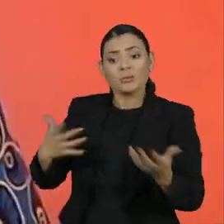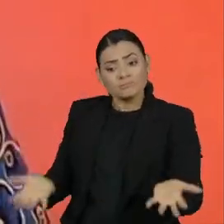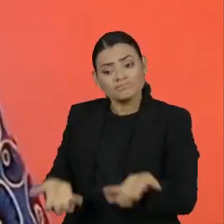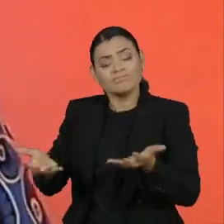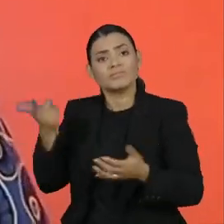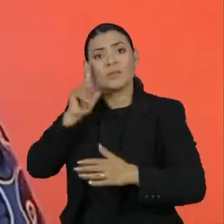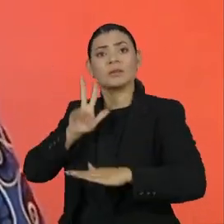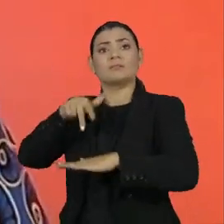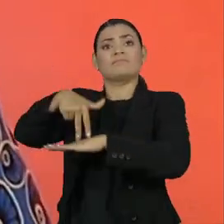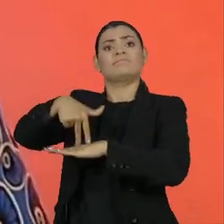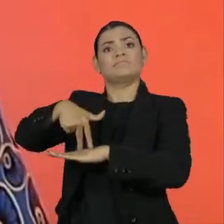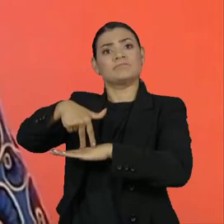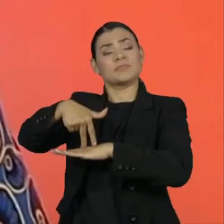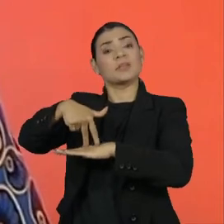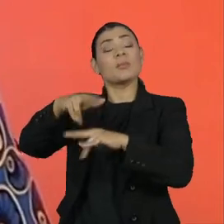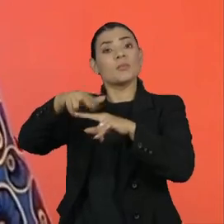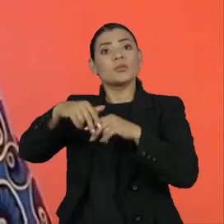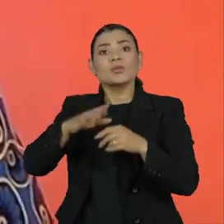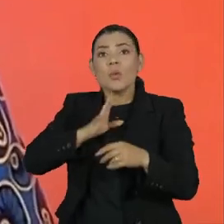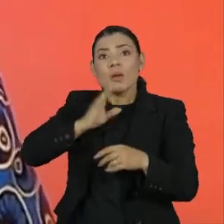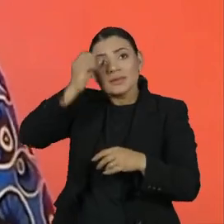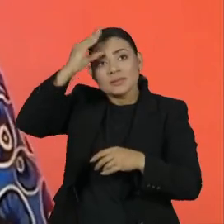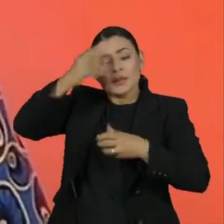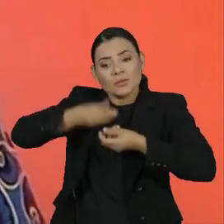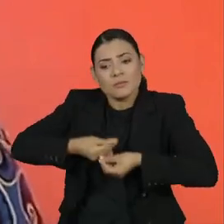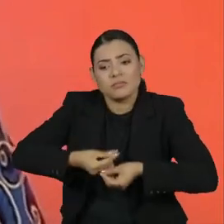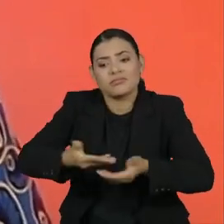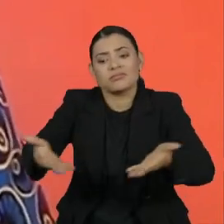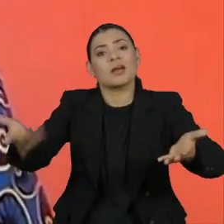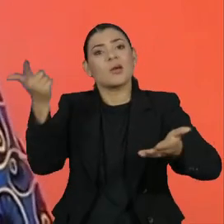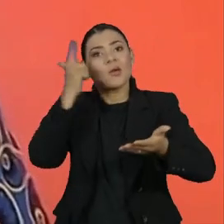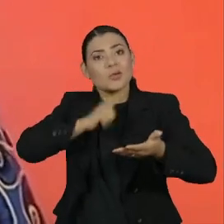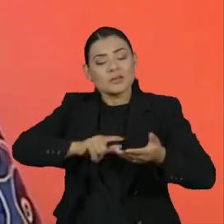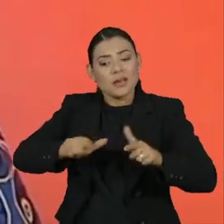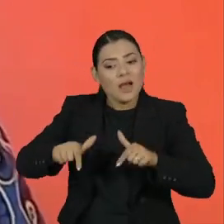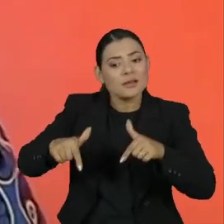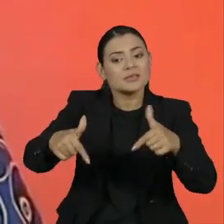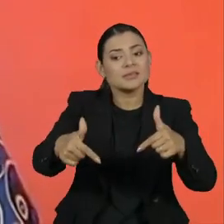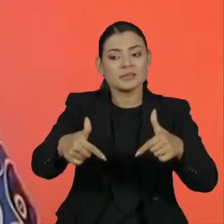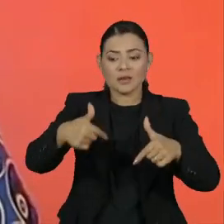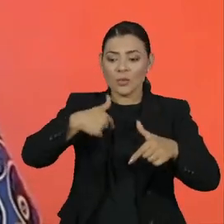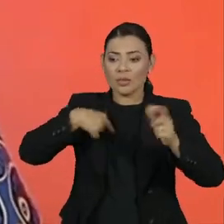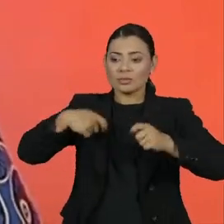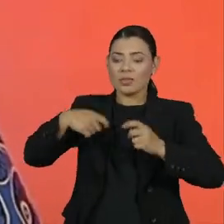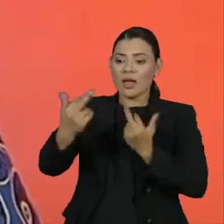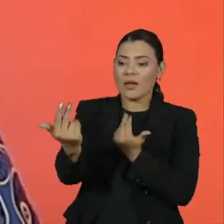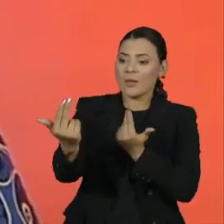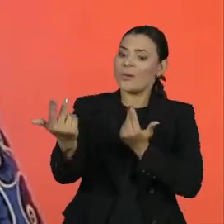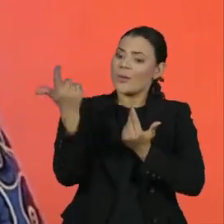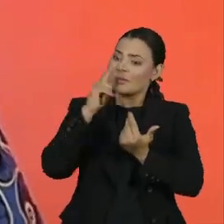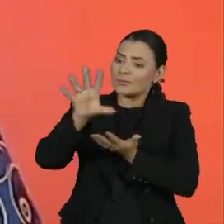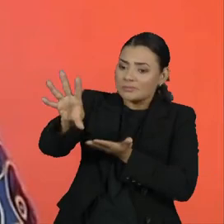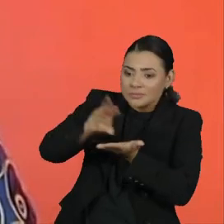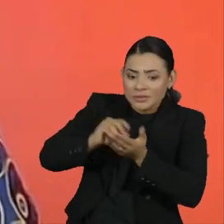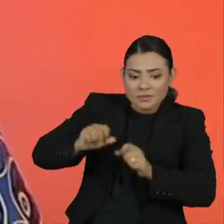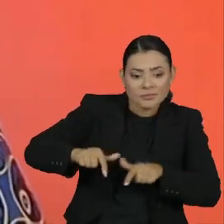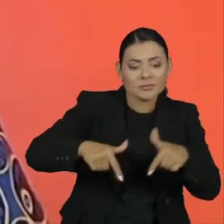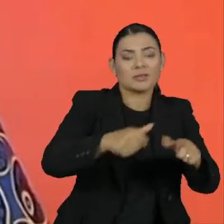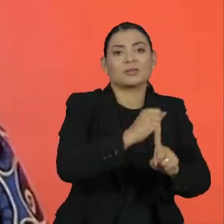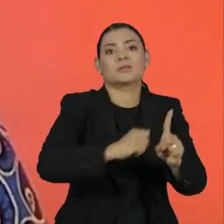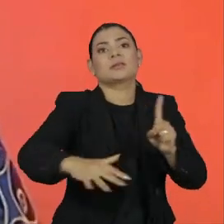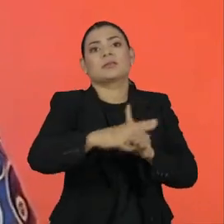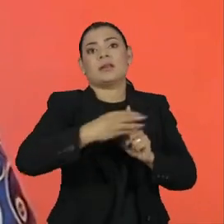gente vai cascateando esse conhecimento, essas ações, essas iniciativas em todas as esferas da sociedade ao longo de toda a